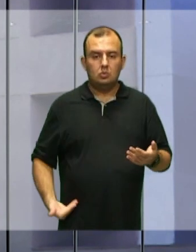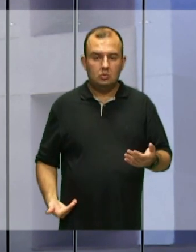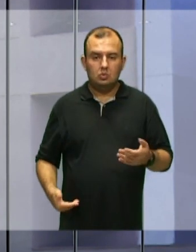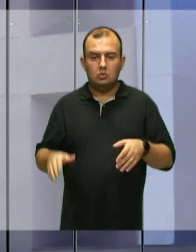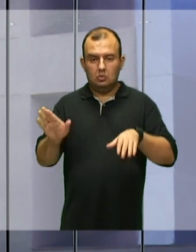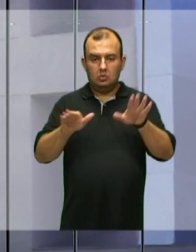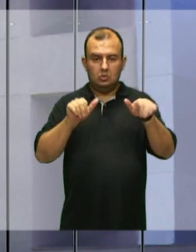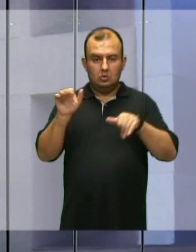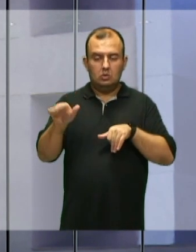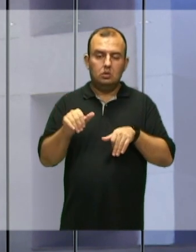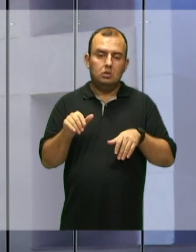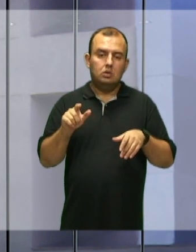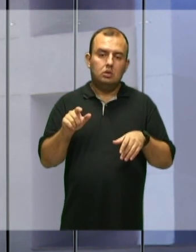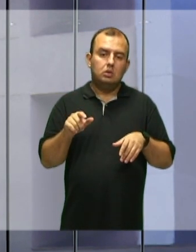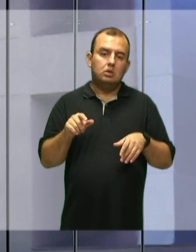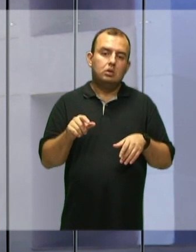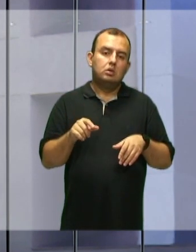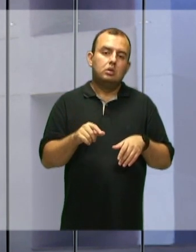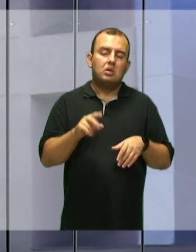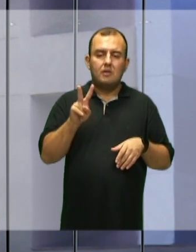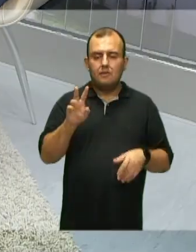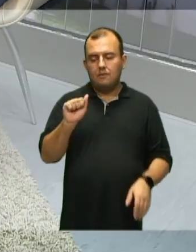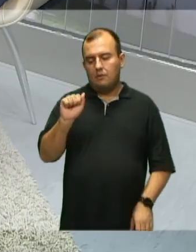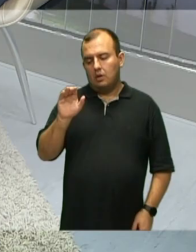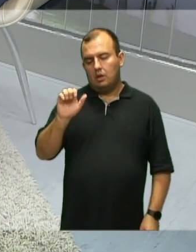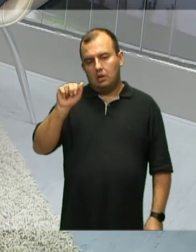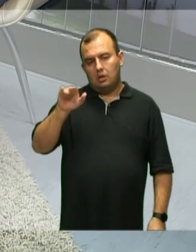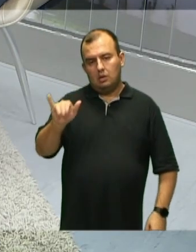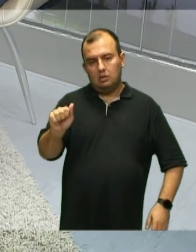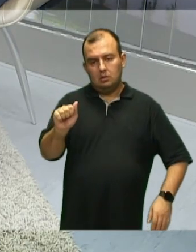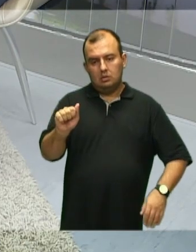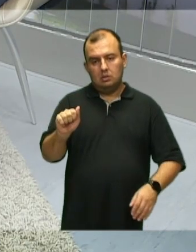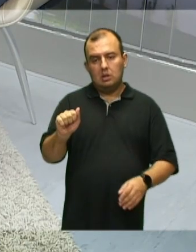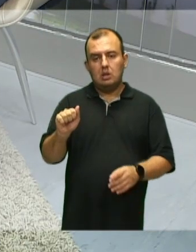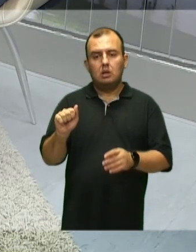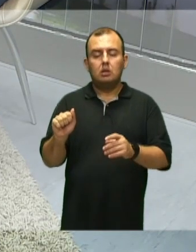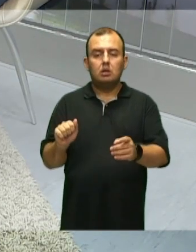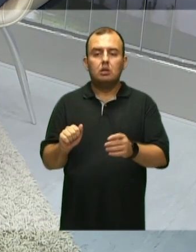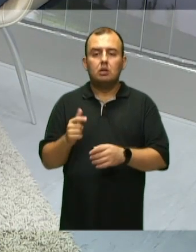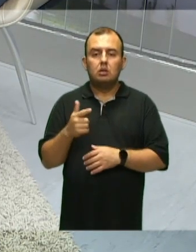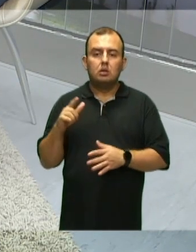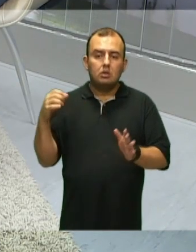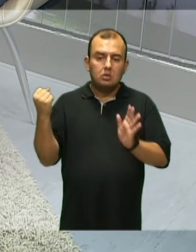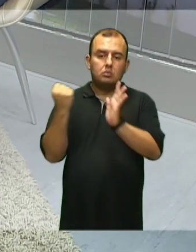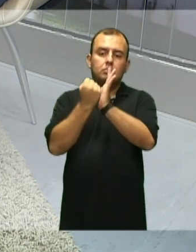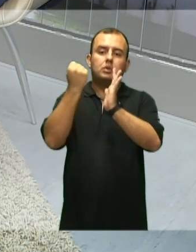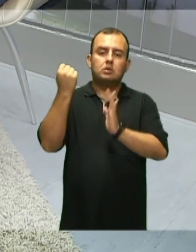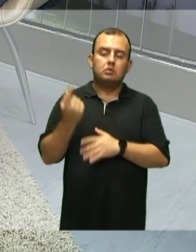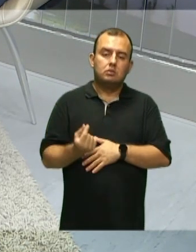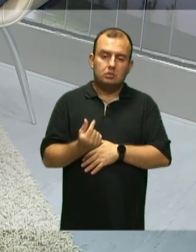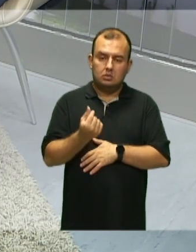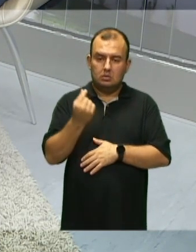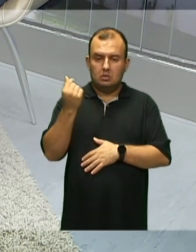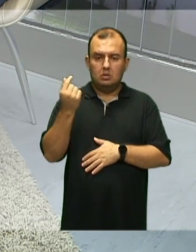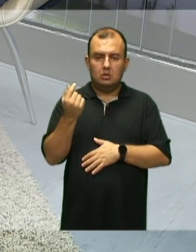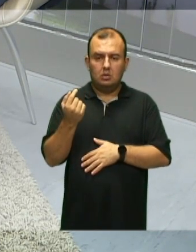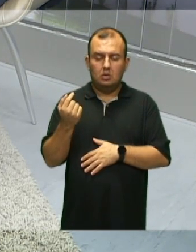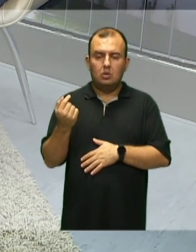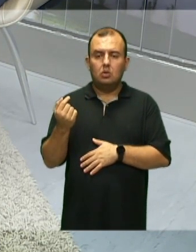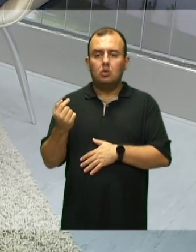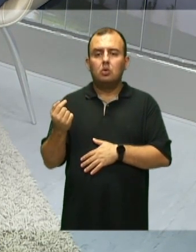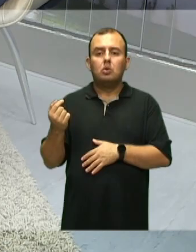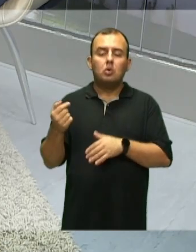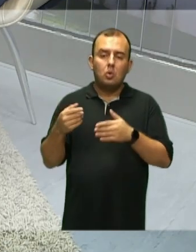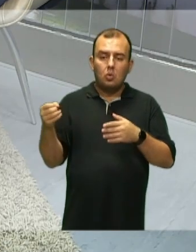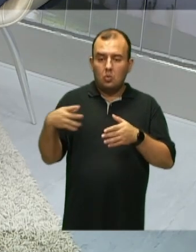nós vamos chamar os cargos que estão em vacância que são aqueles cargos que não precisam mais passar por Impacto financeiro né Qualquer abertura de um novo